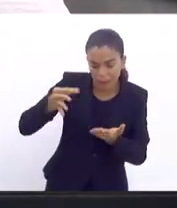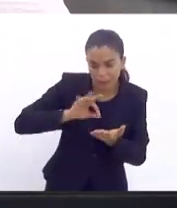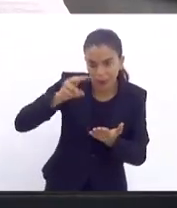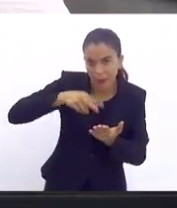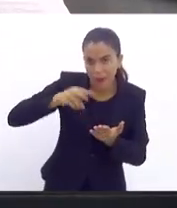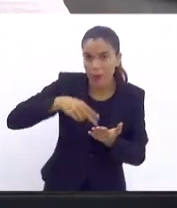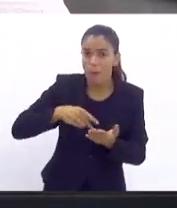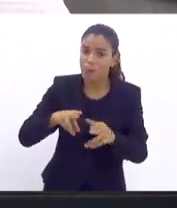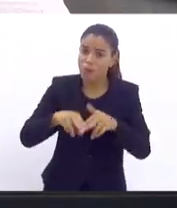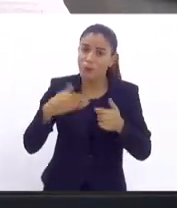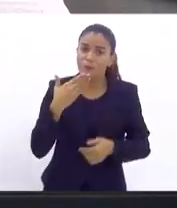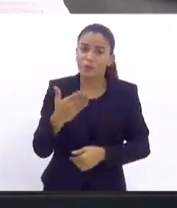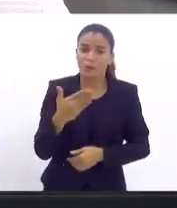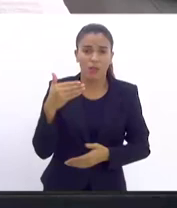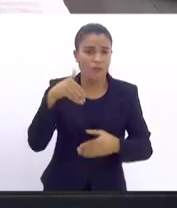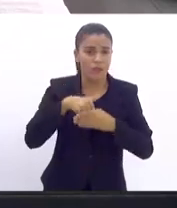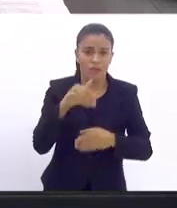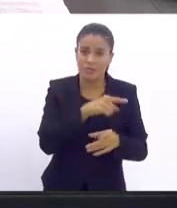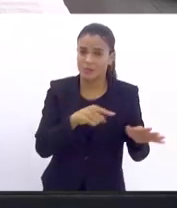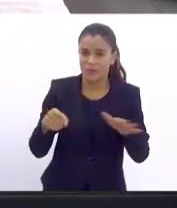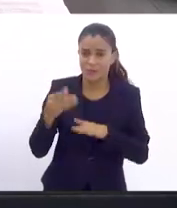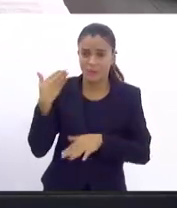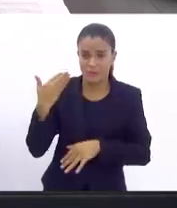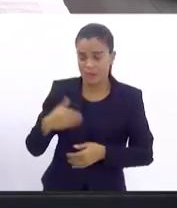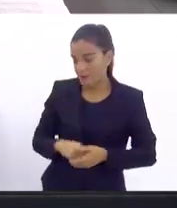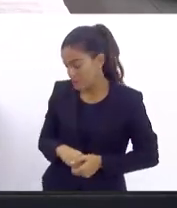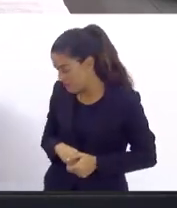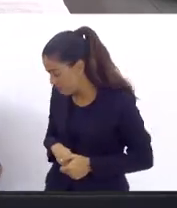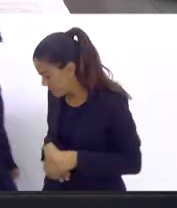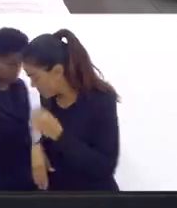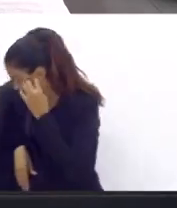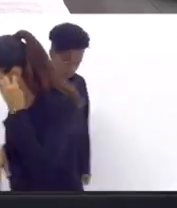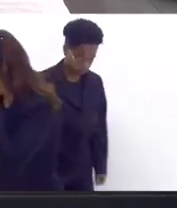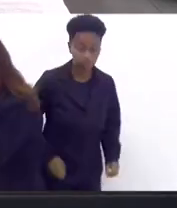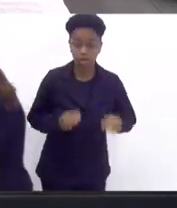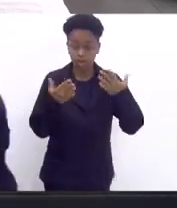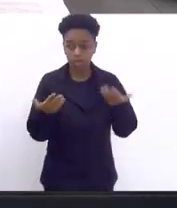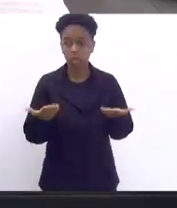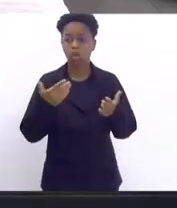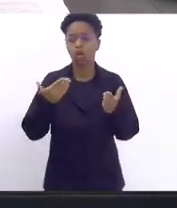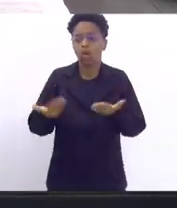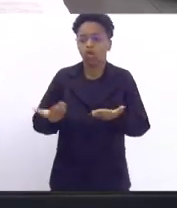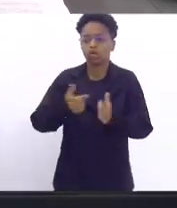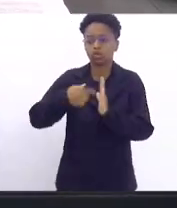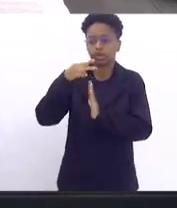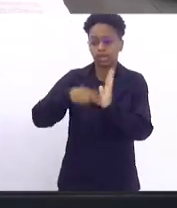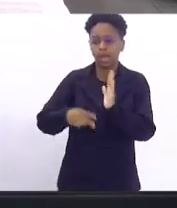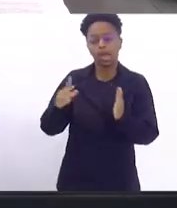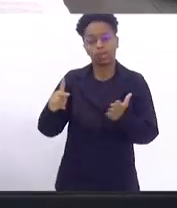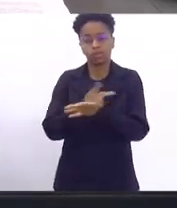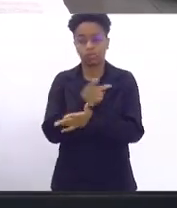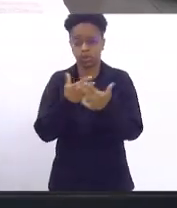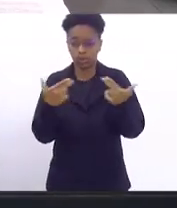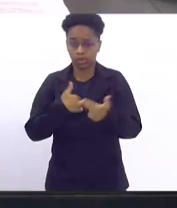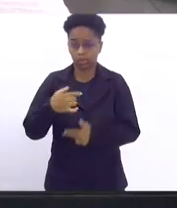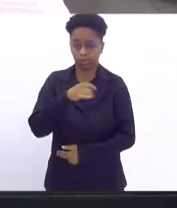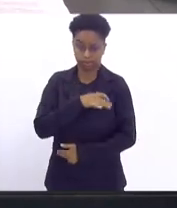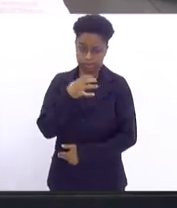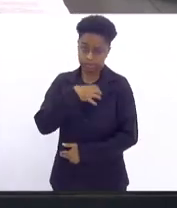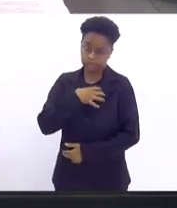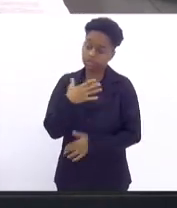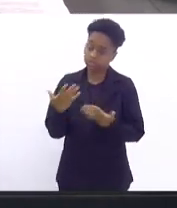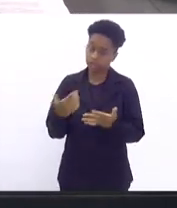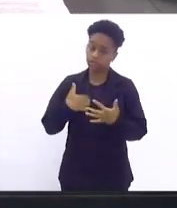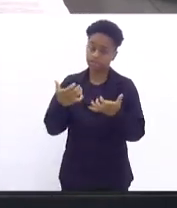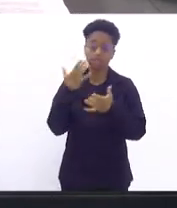votasse na semana passada e justamente quando eu li Hoje aconteceu o que eu mais temia Então queria perguntar você em que